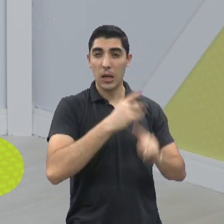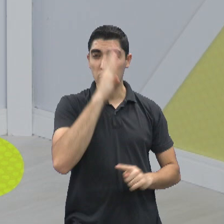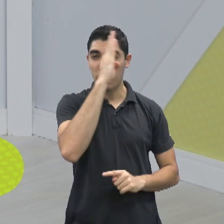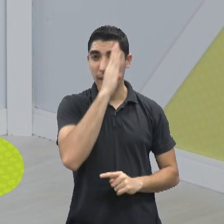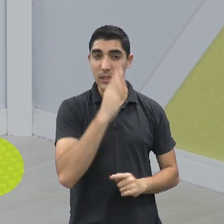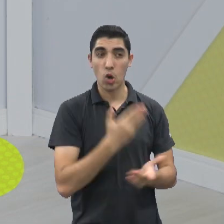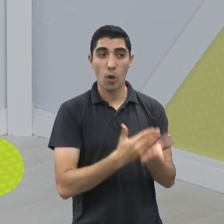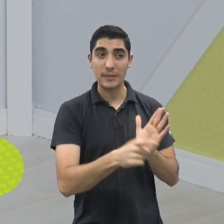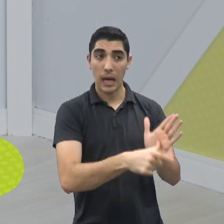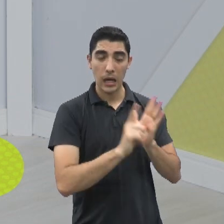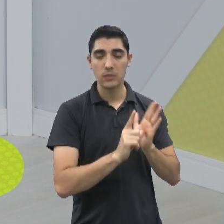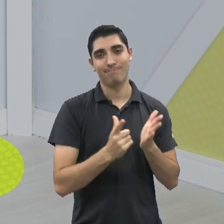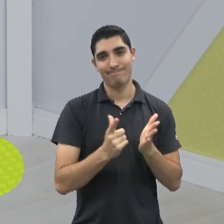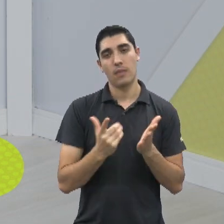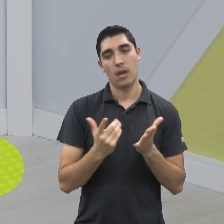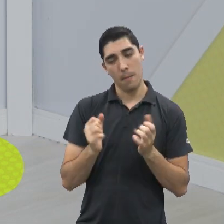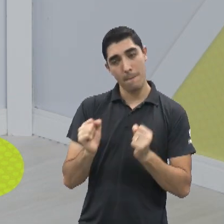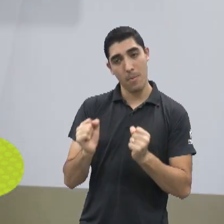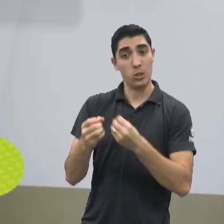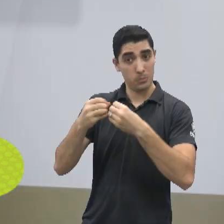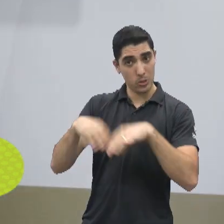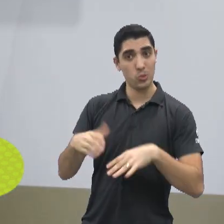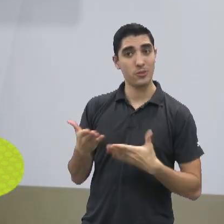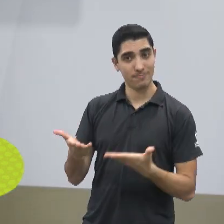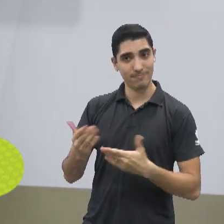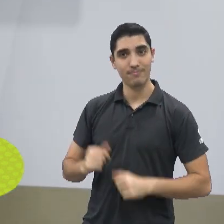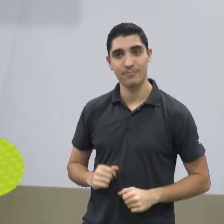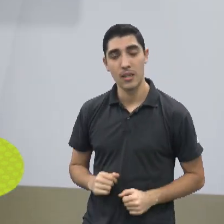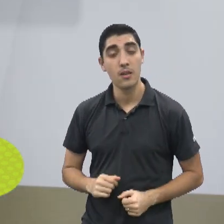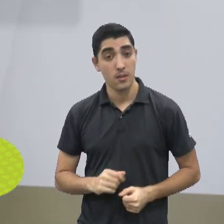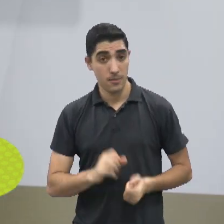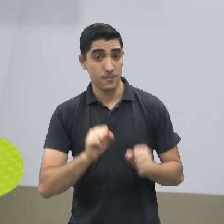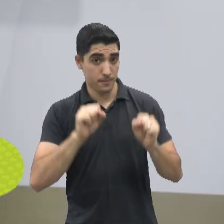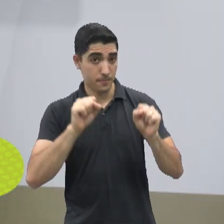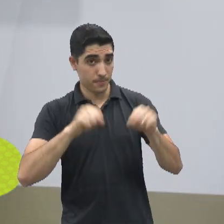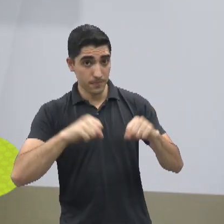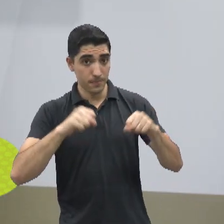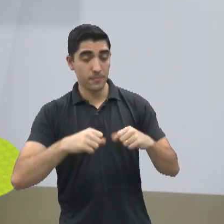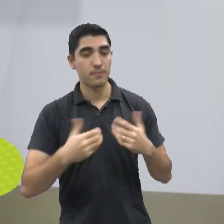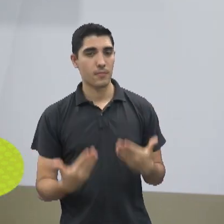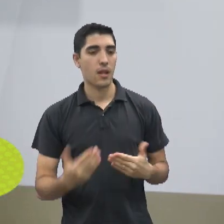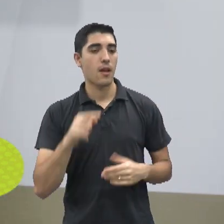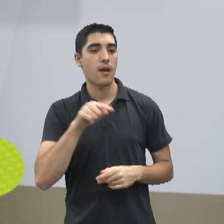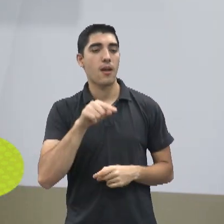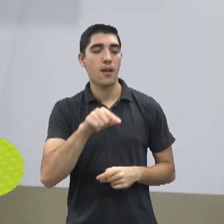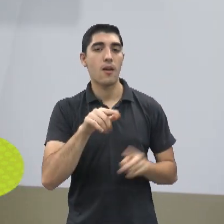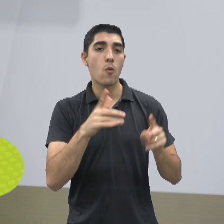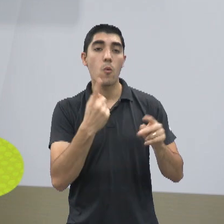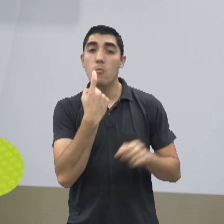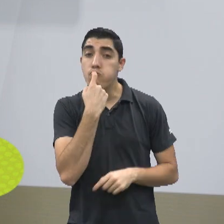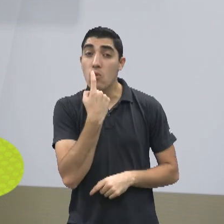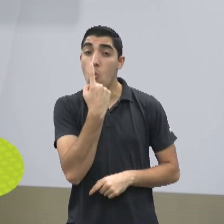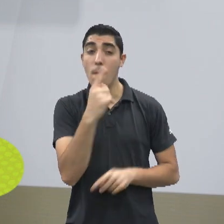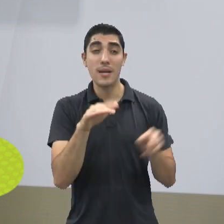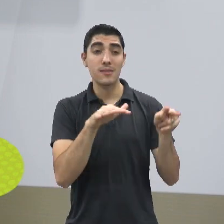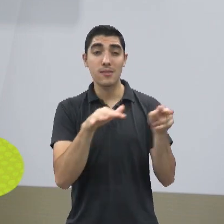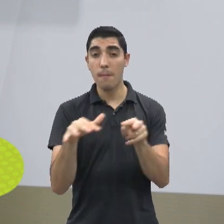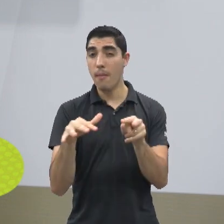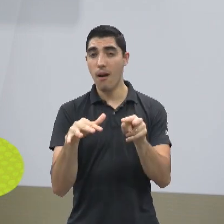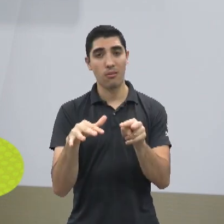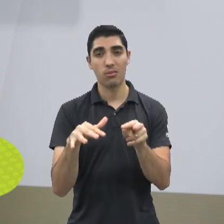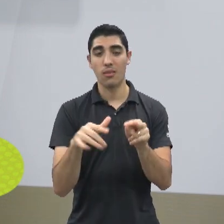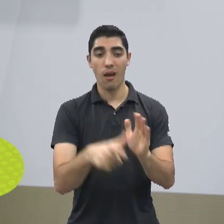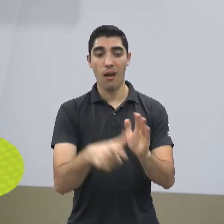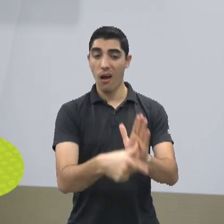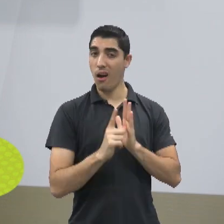também prejudicando um pouco, né, na montagem do elenco. Sim, é uma semana a menos que os times têm para poder conseguir fazer esse